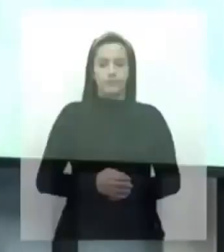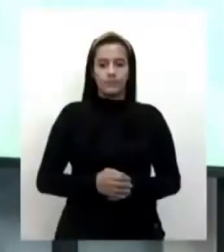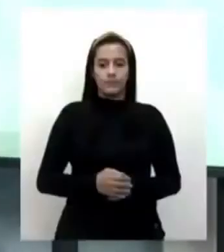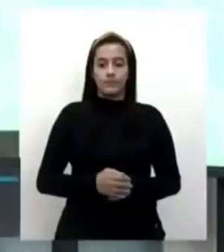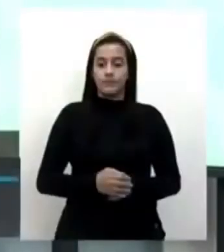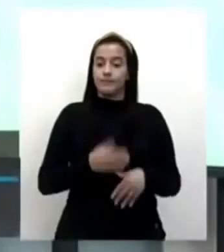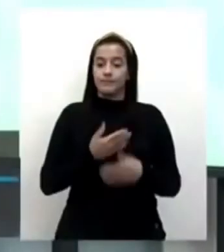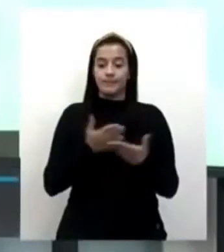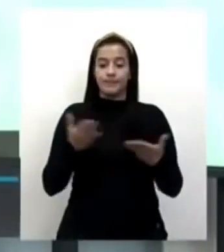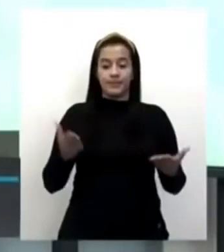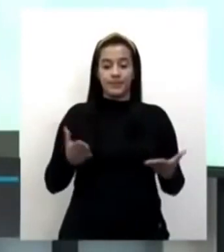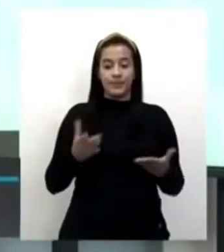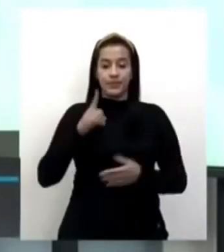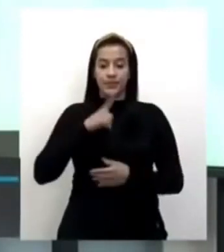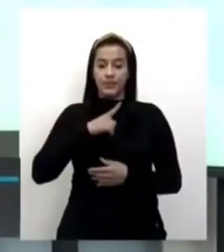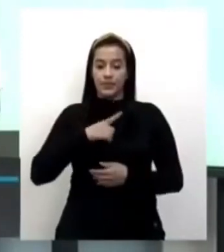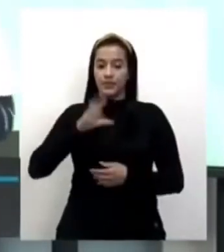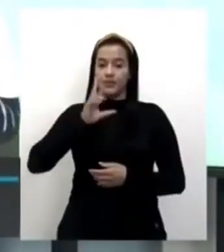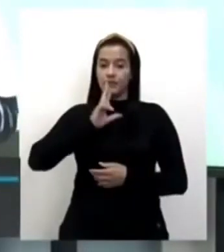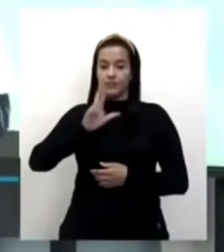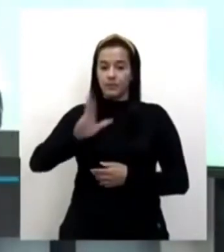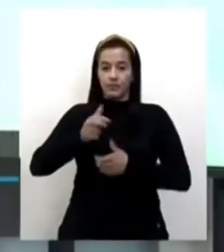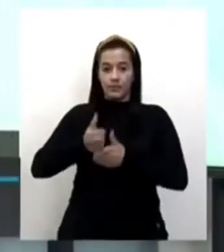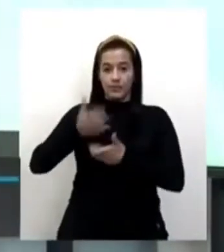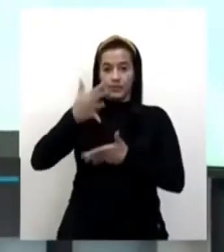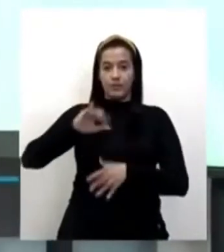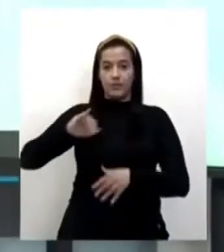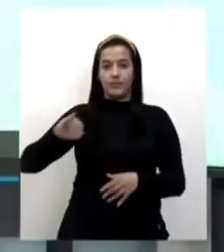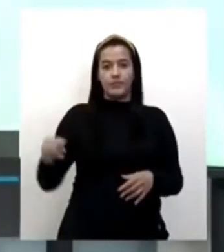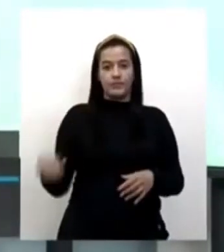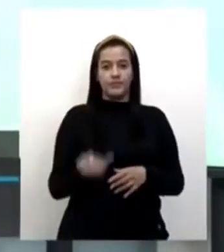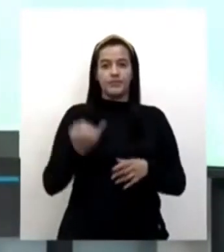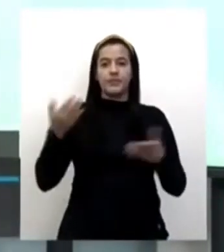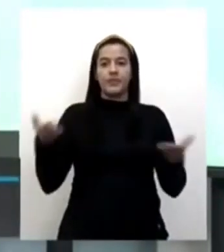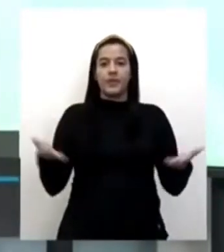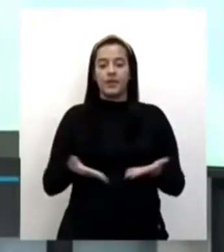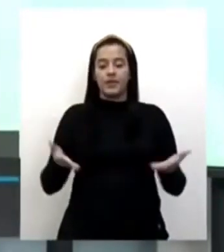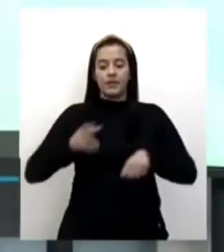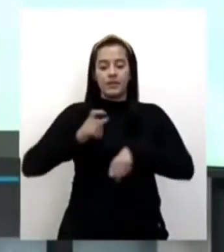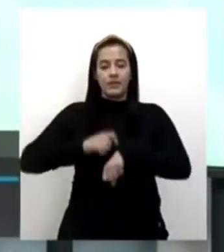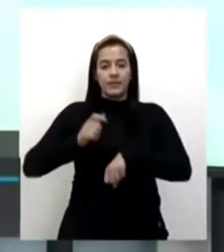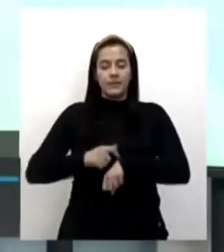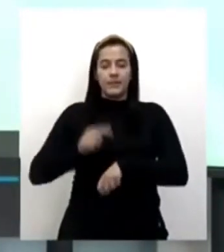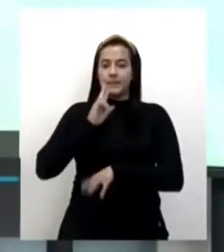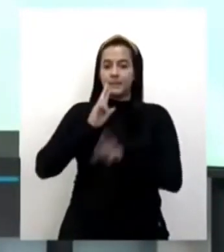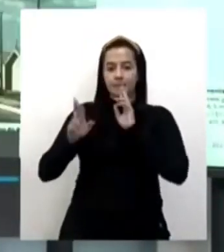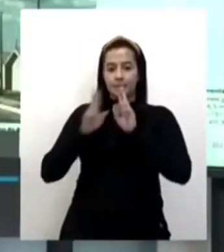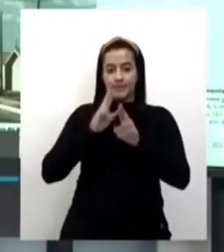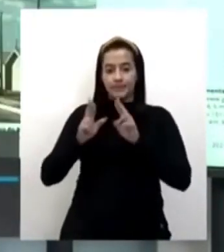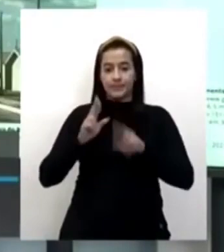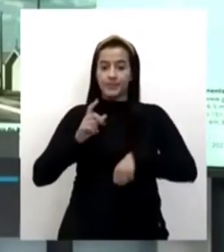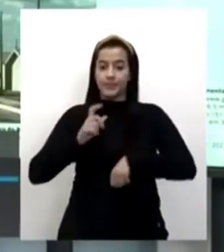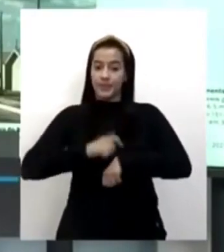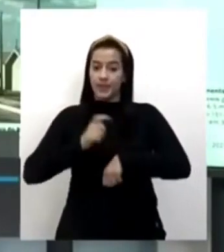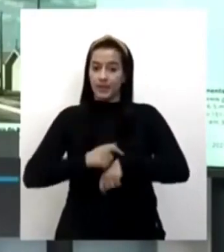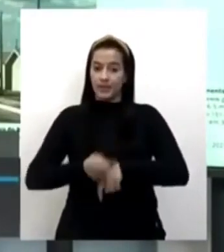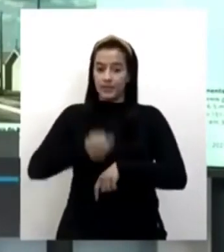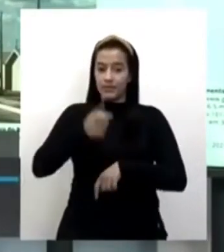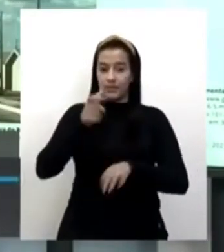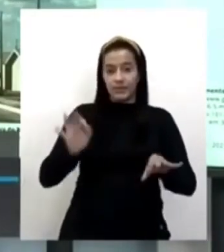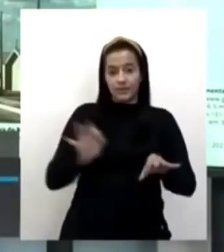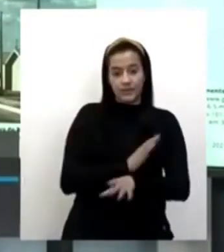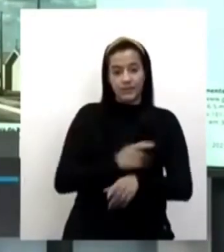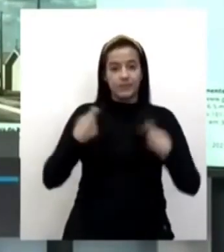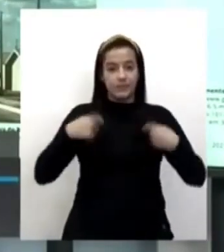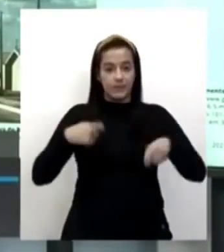Tá aí, pessoal. Espero aí que vocês tenham respondido, né? Aproveitado aí o tempo que nós deixamos para as respostas. Vamos continuar aí, que a aula está terminando e tem algumas coisas para